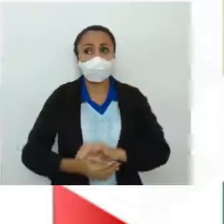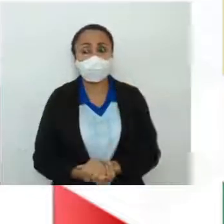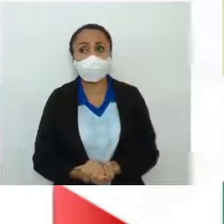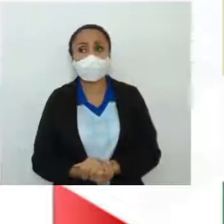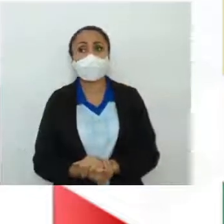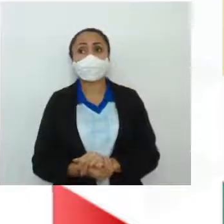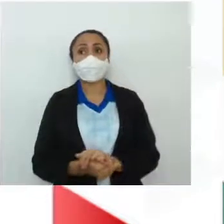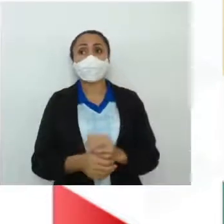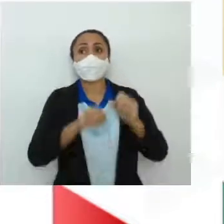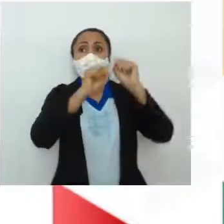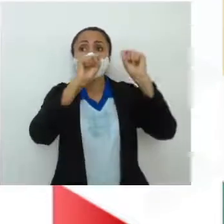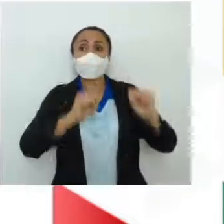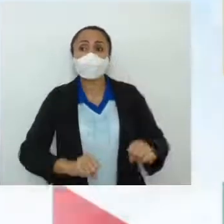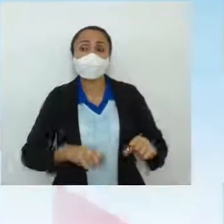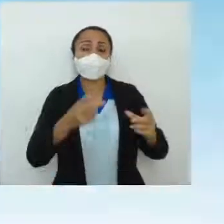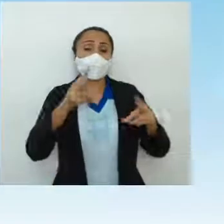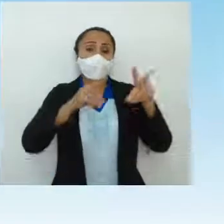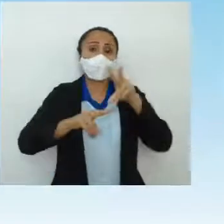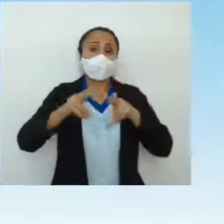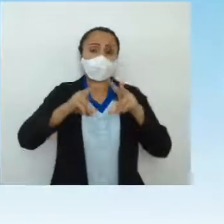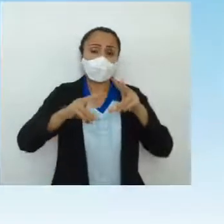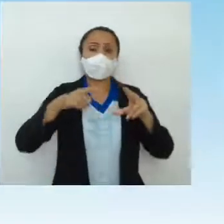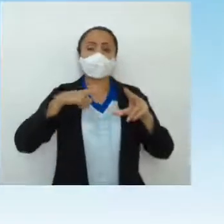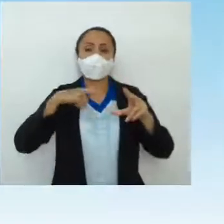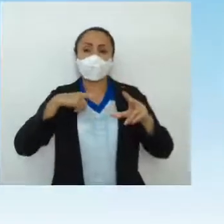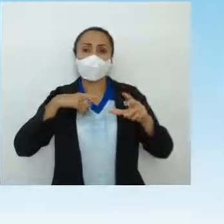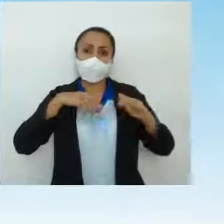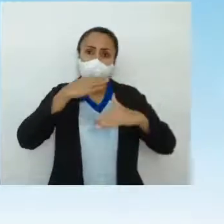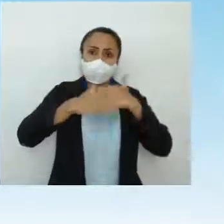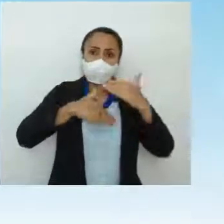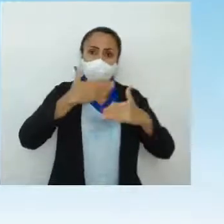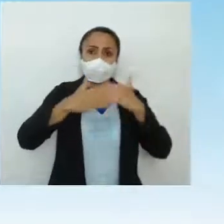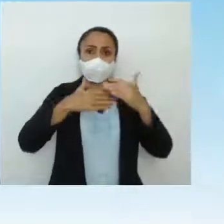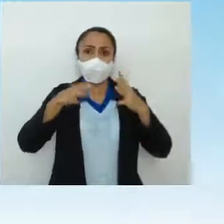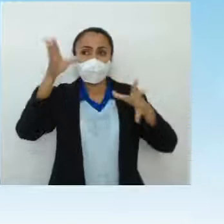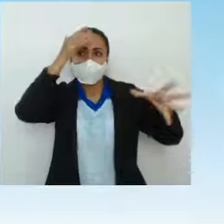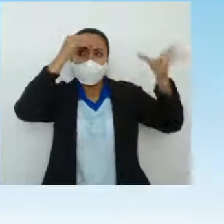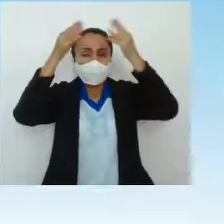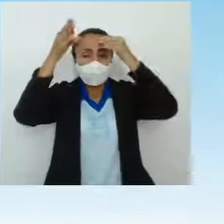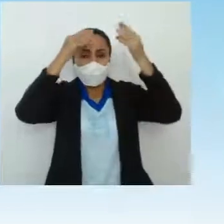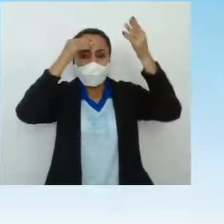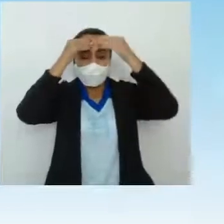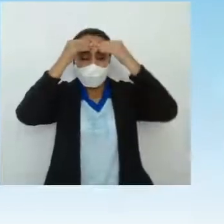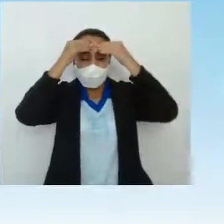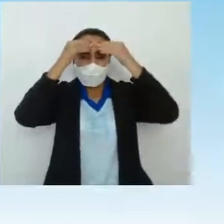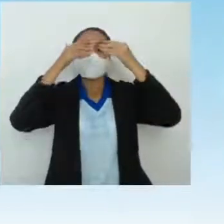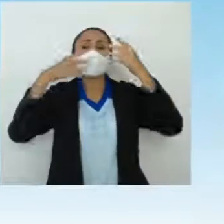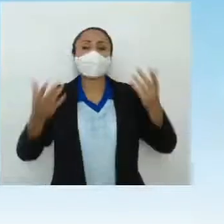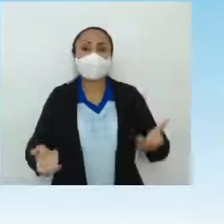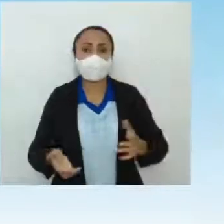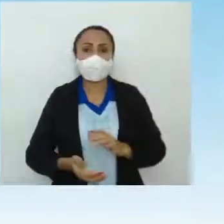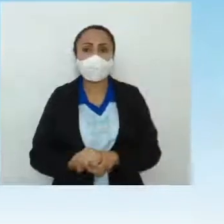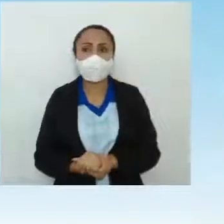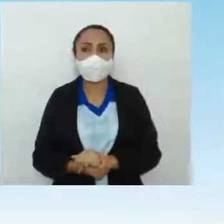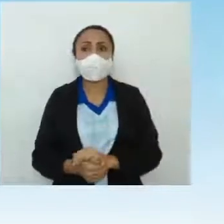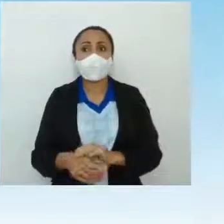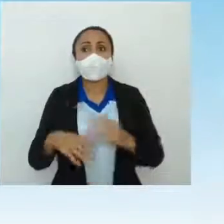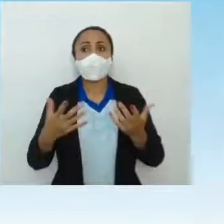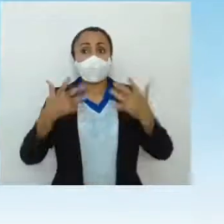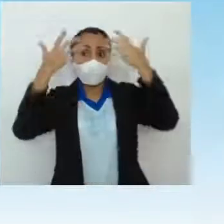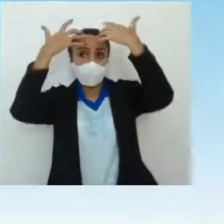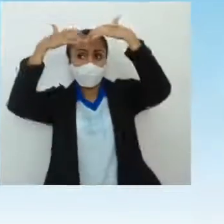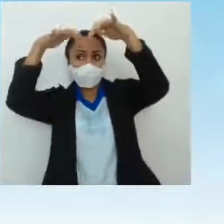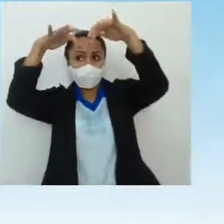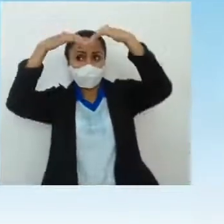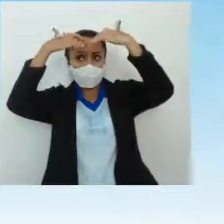vai funcionar através do processamento de dados que são recebidos ali pelo encéfalo, né?